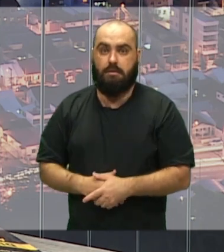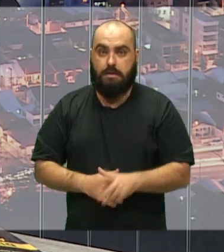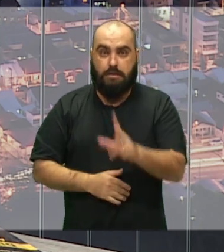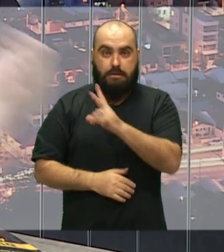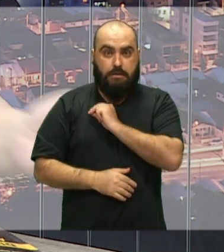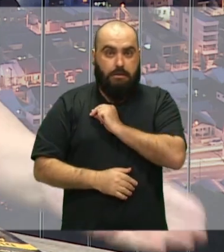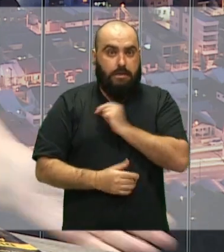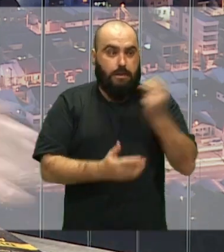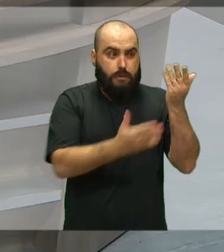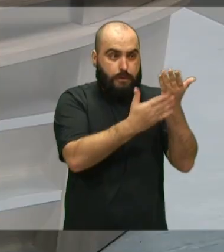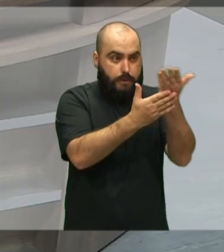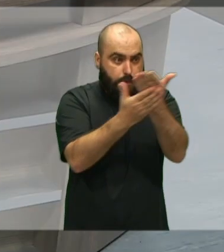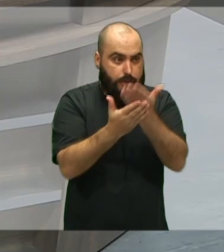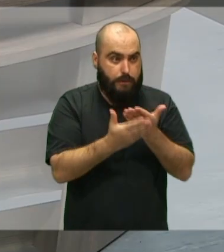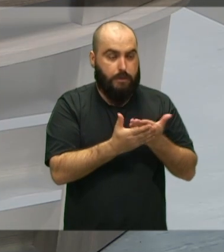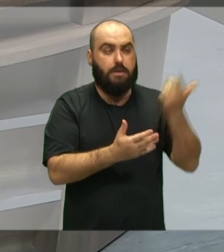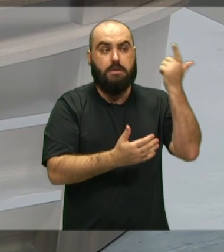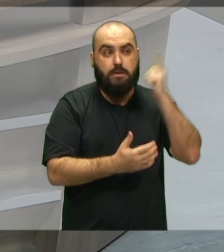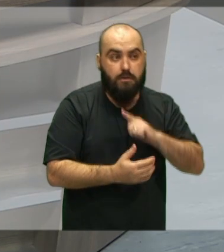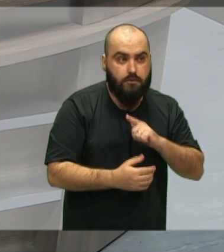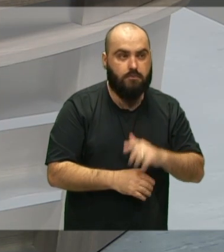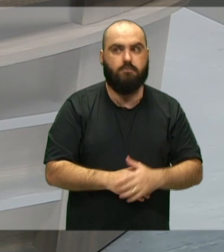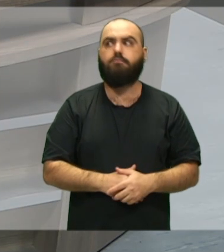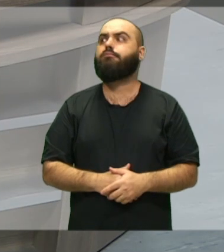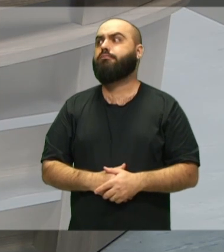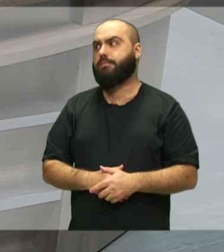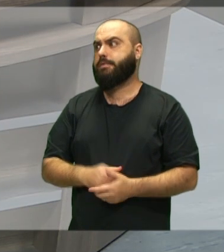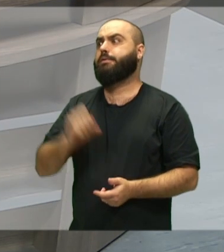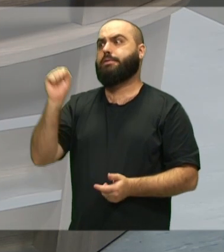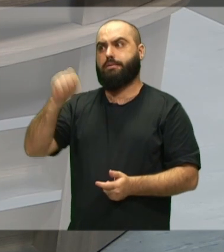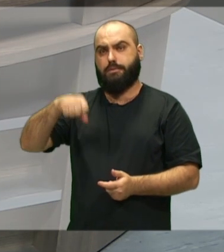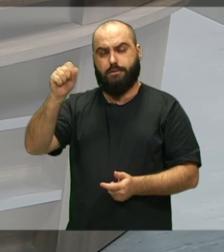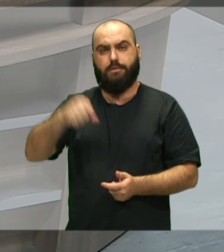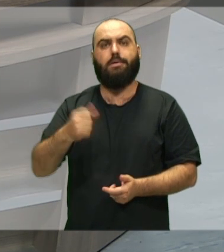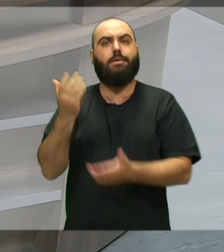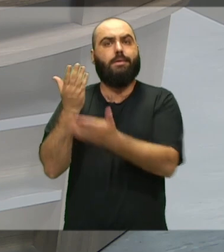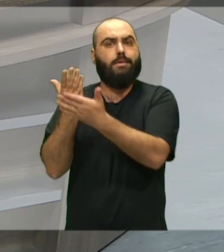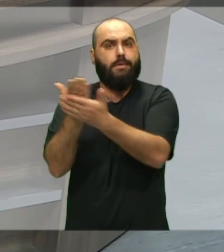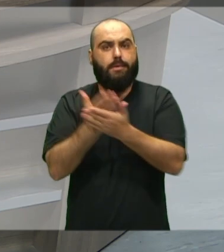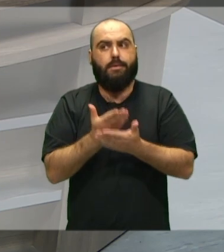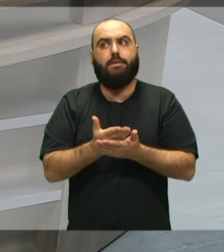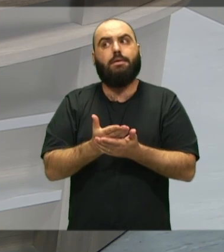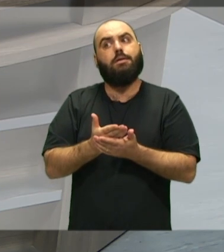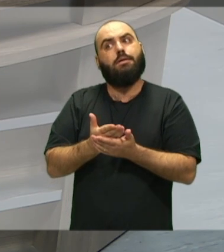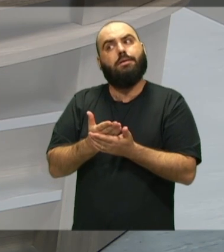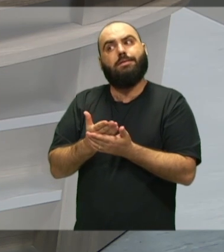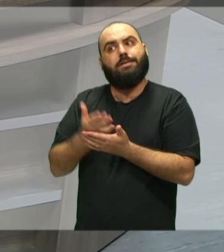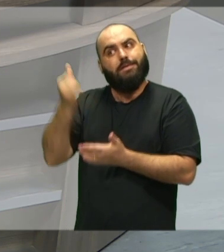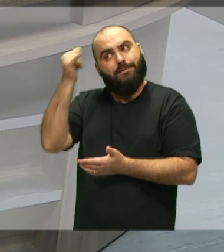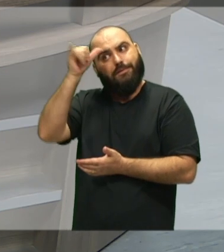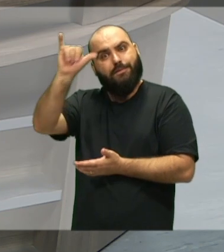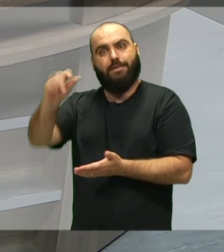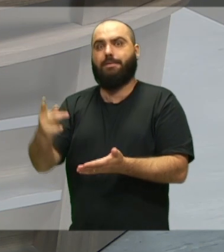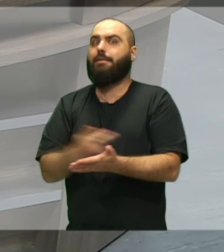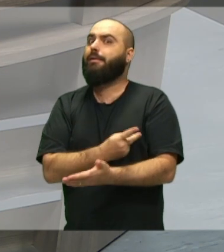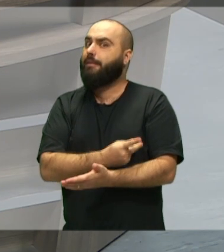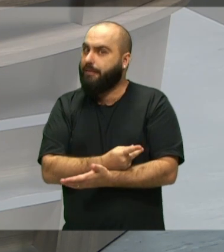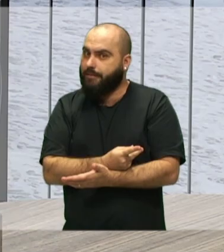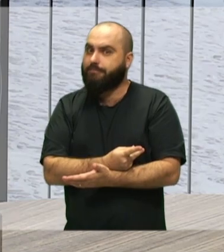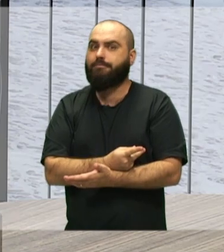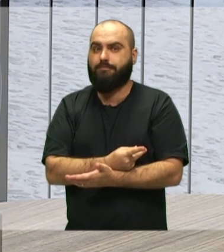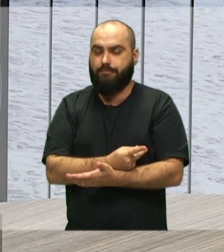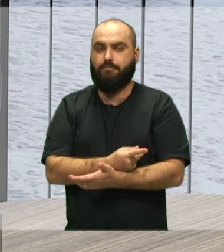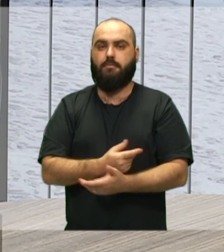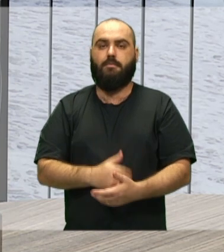de novo, tudo de novo, né? De novo, do zero e com aquele receio de errar, né? Porque ainda bem que daí a